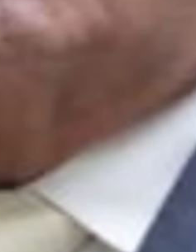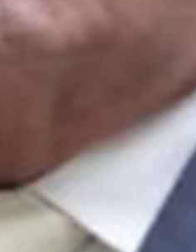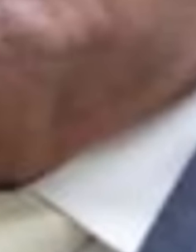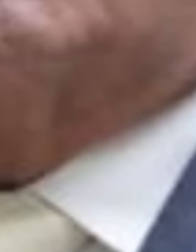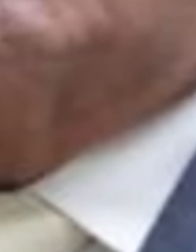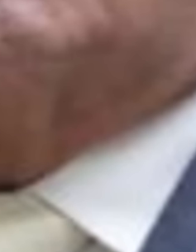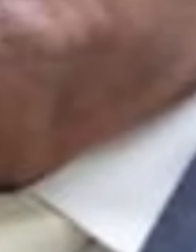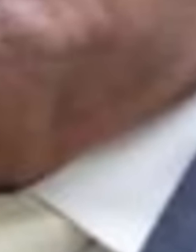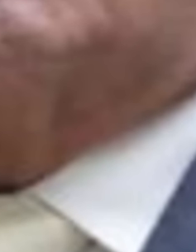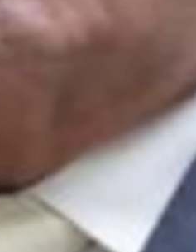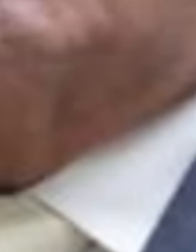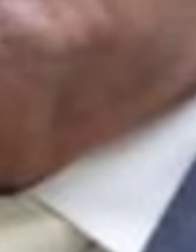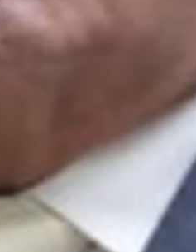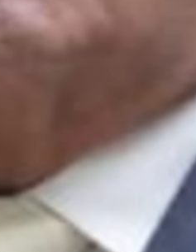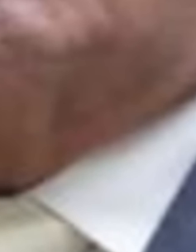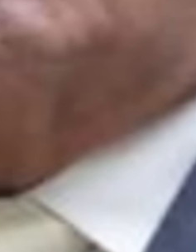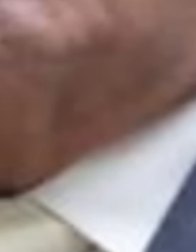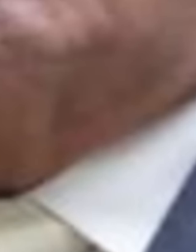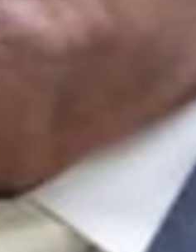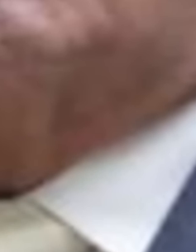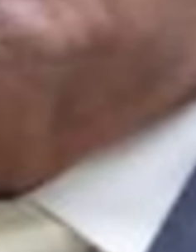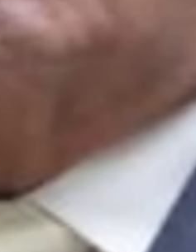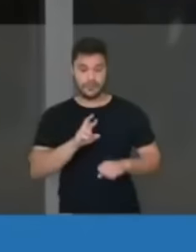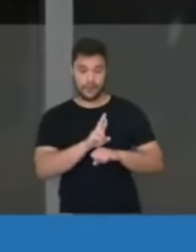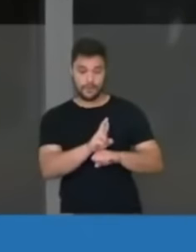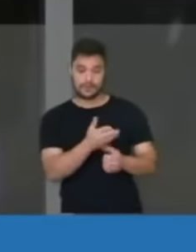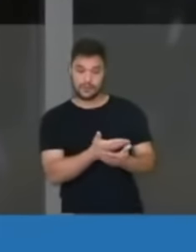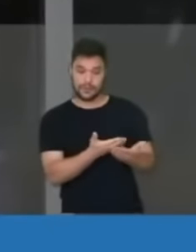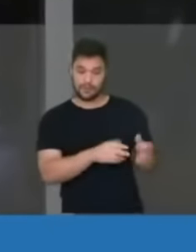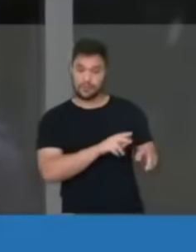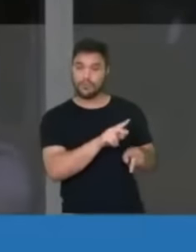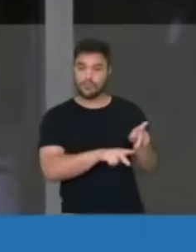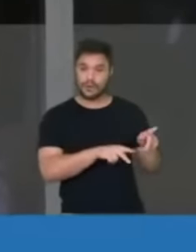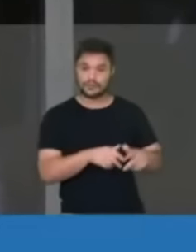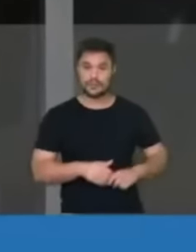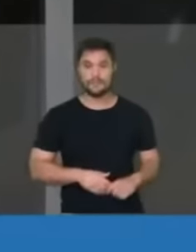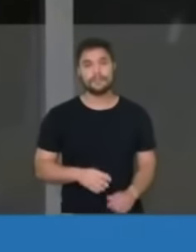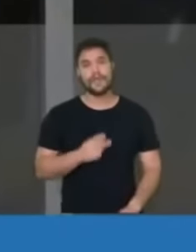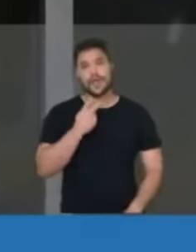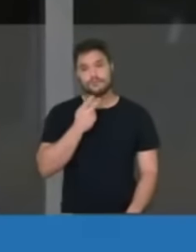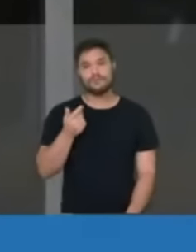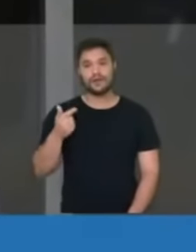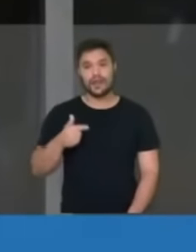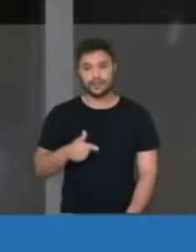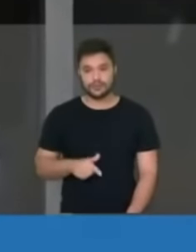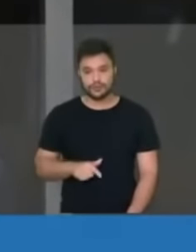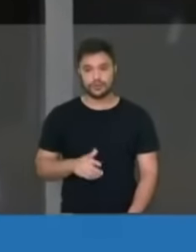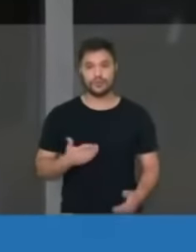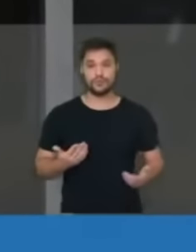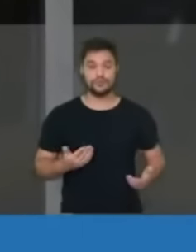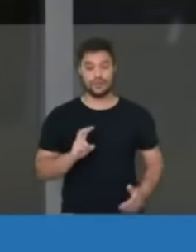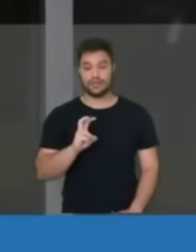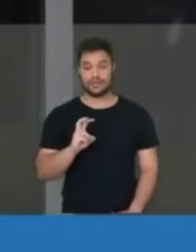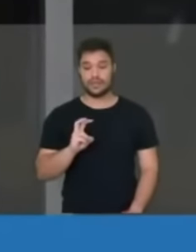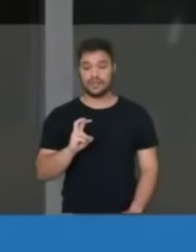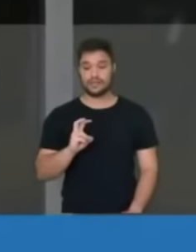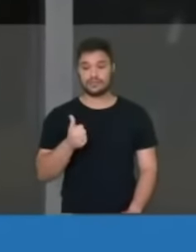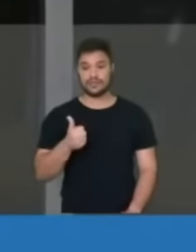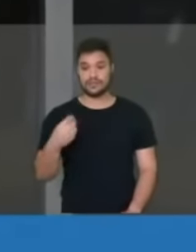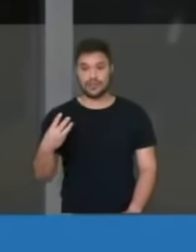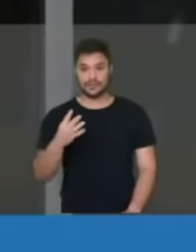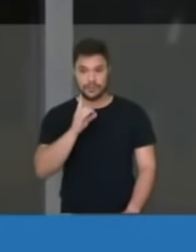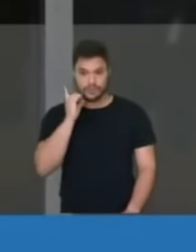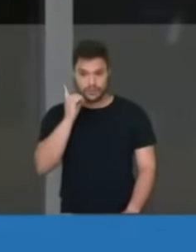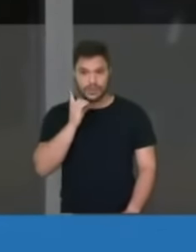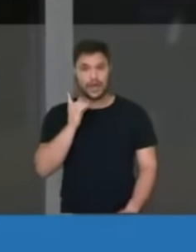porte pessoal da cannabis. Confira! Eu vou bater novamente nessa tecla, né? 513 deputados,